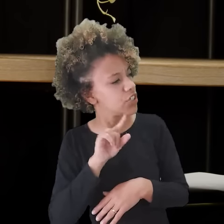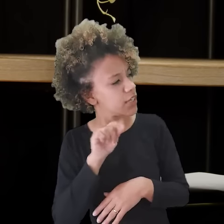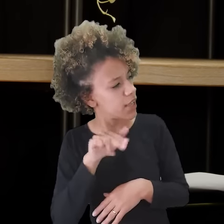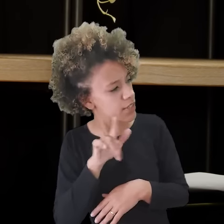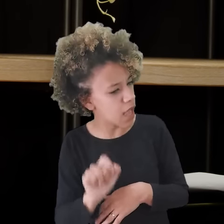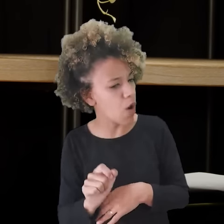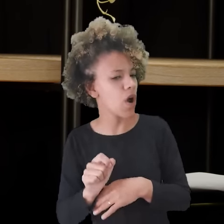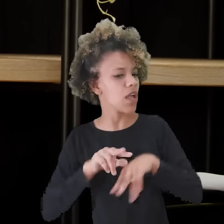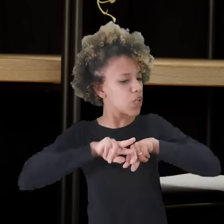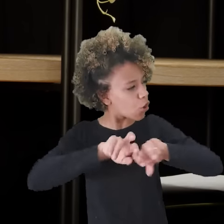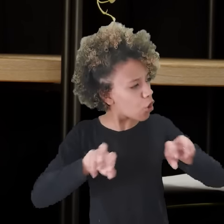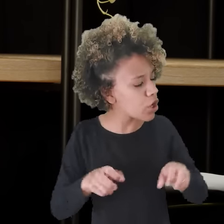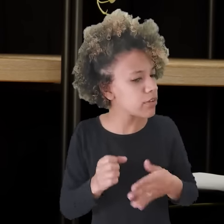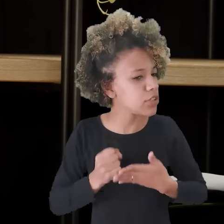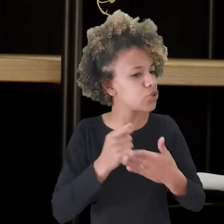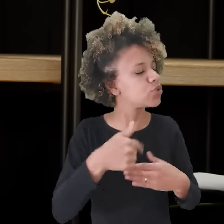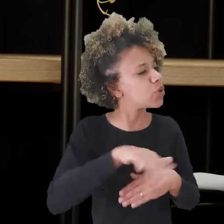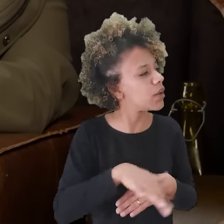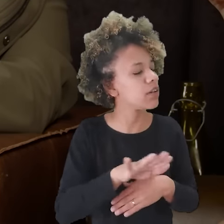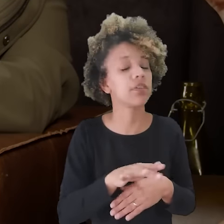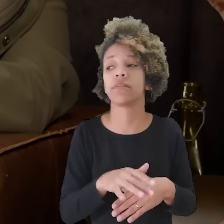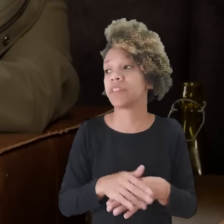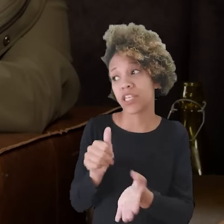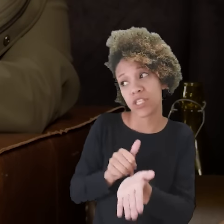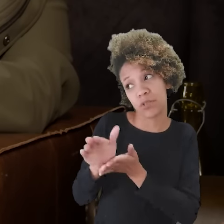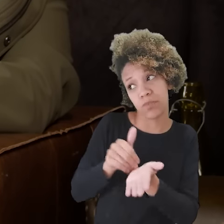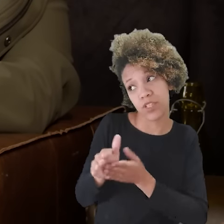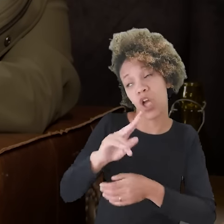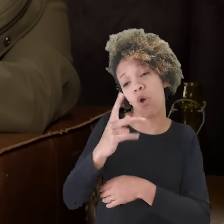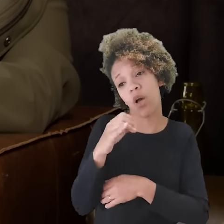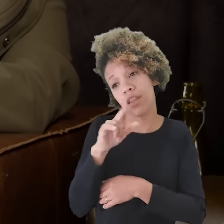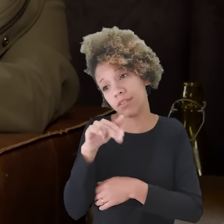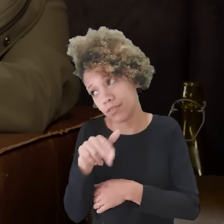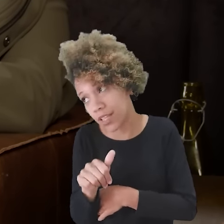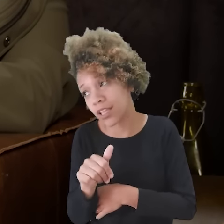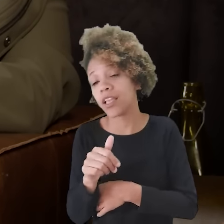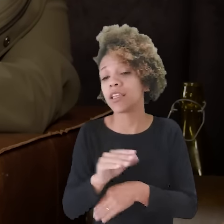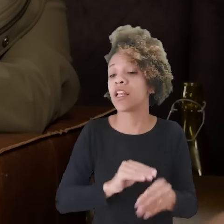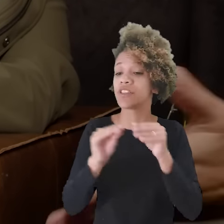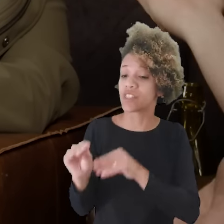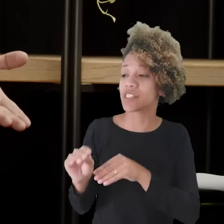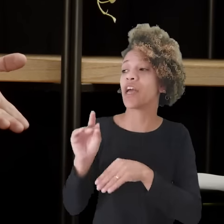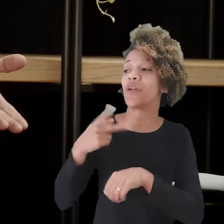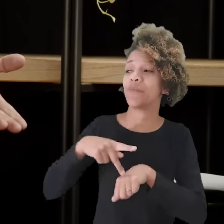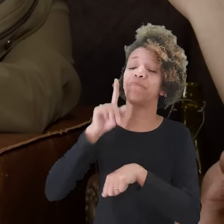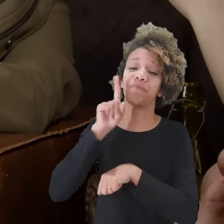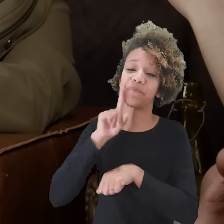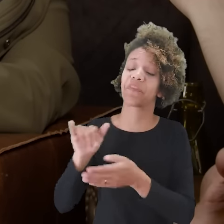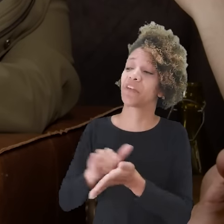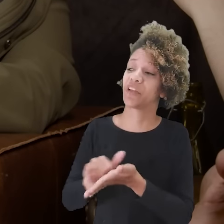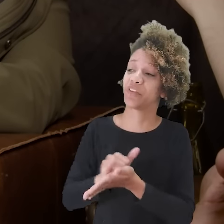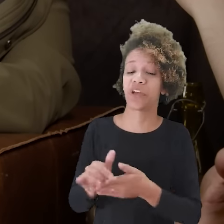né colonizou ali né o Recife aí a gente expulsou os holandeses Eles foram para os Estados Unidos fizeram Nova Iorque Pois é Recife